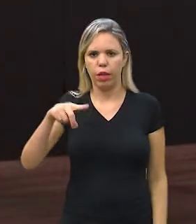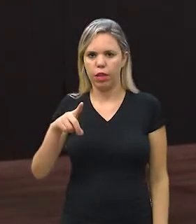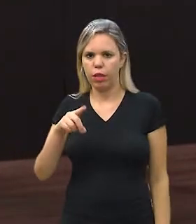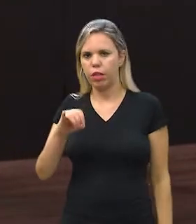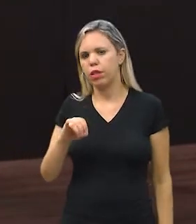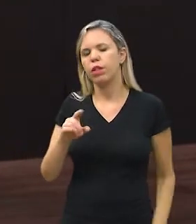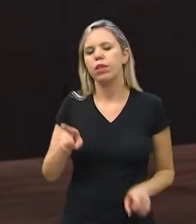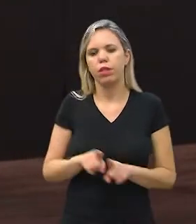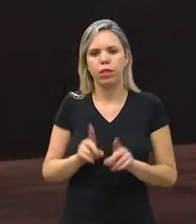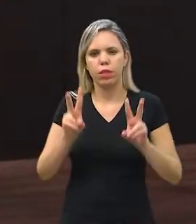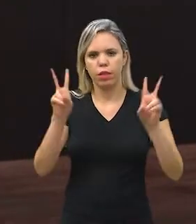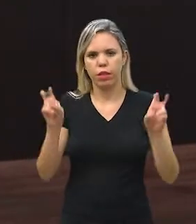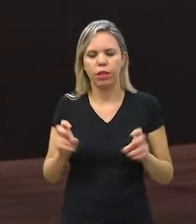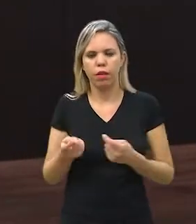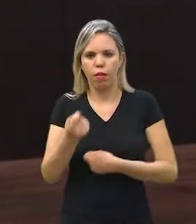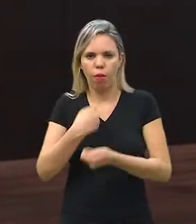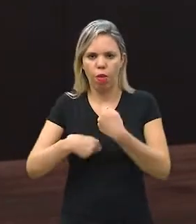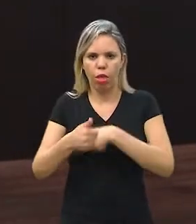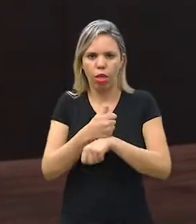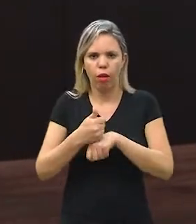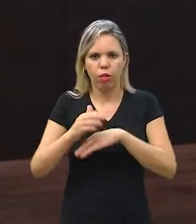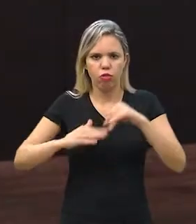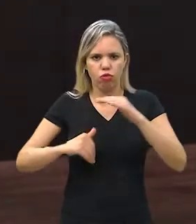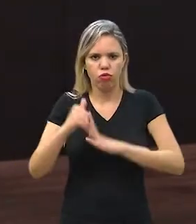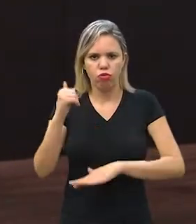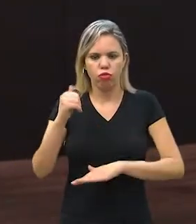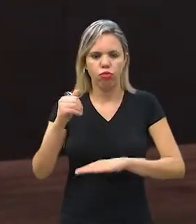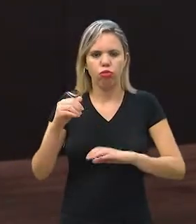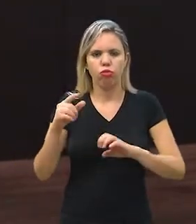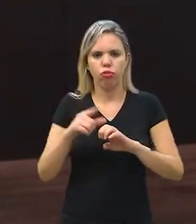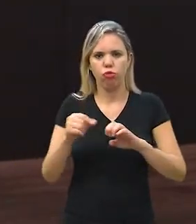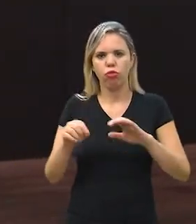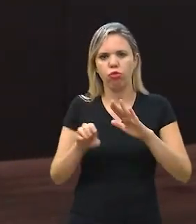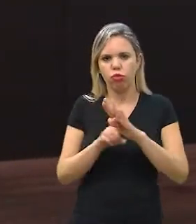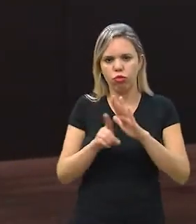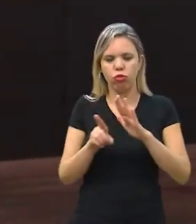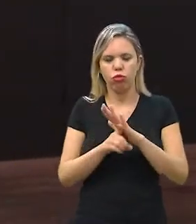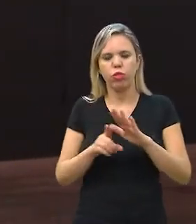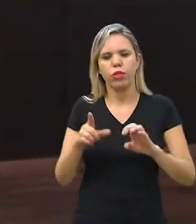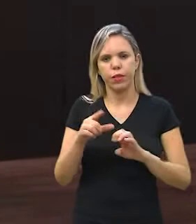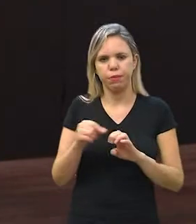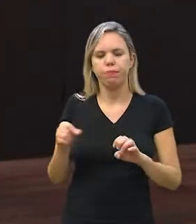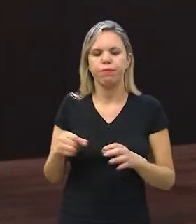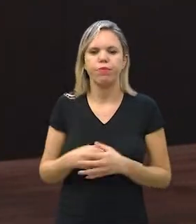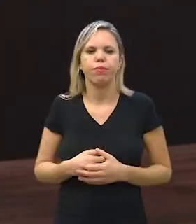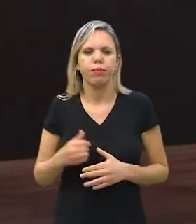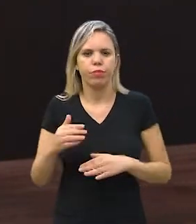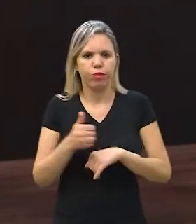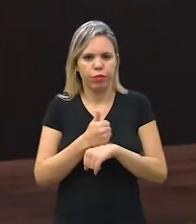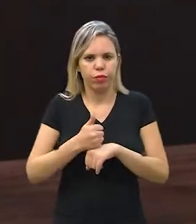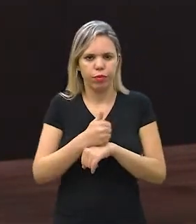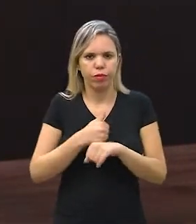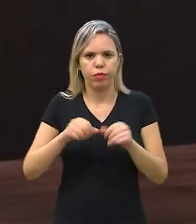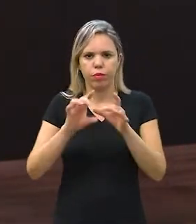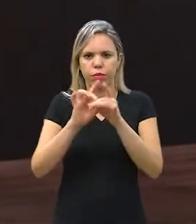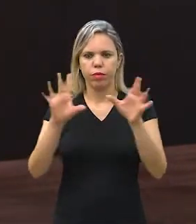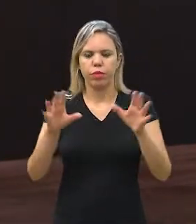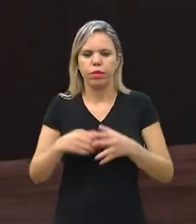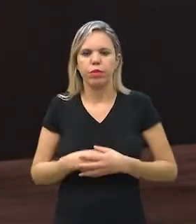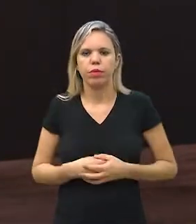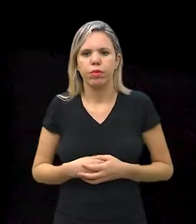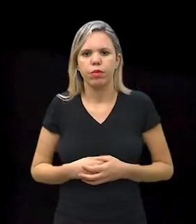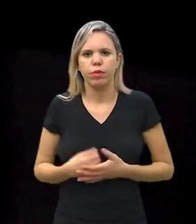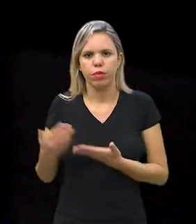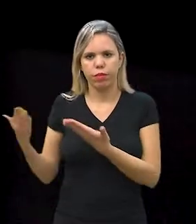especialista justamente nesse tema, networking profissional para empresários, empreendedores e profissionais